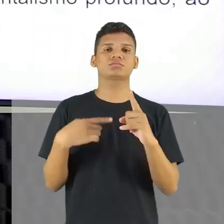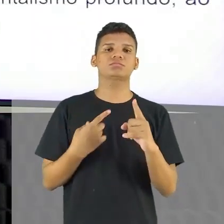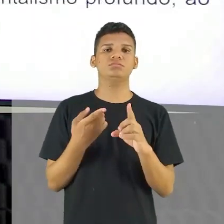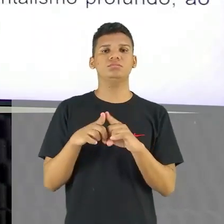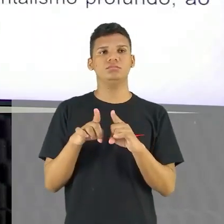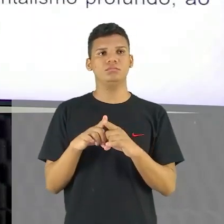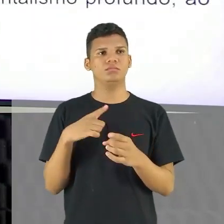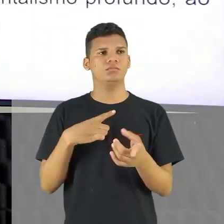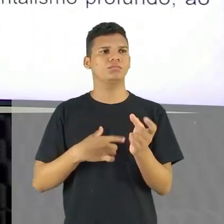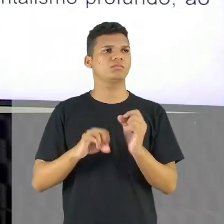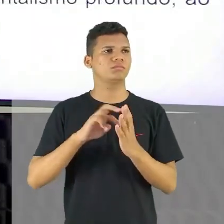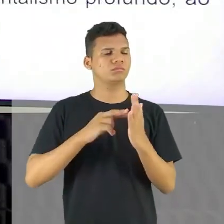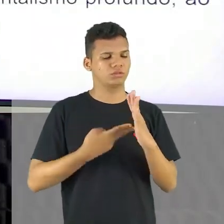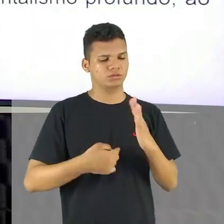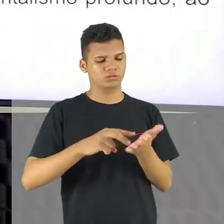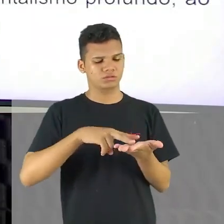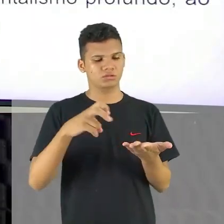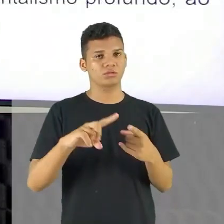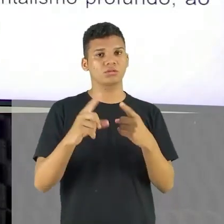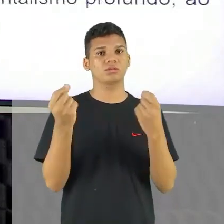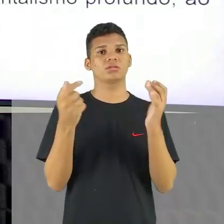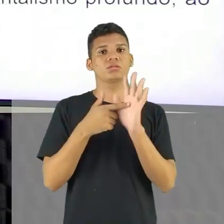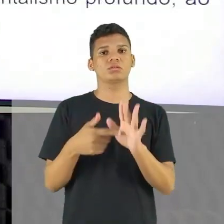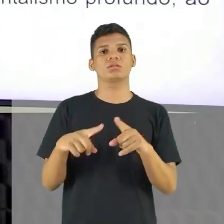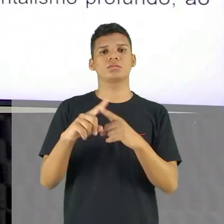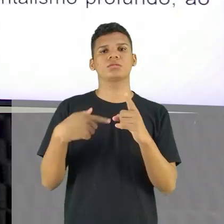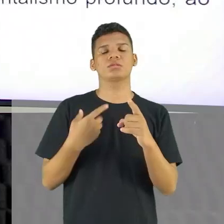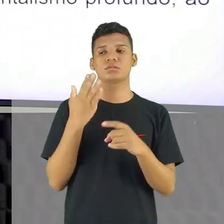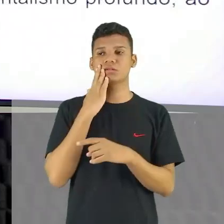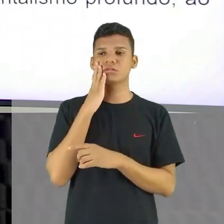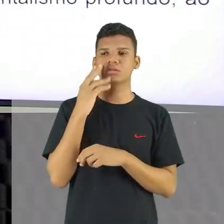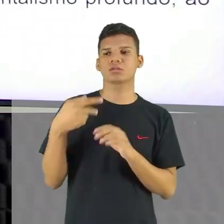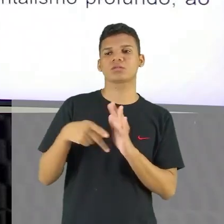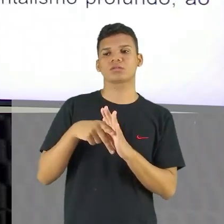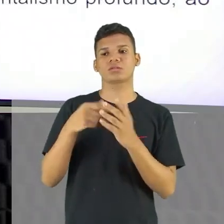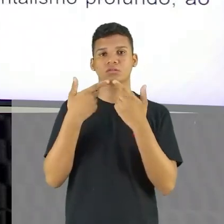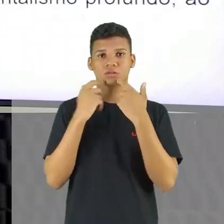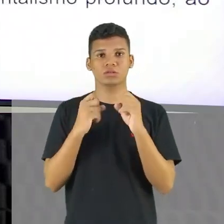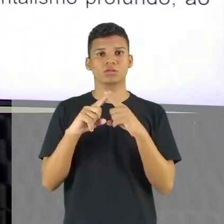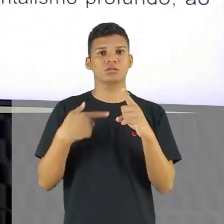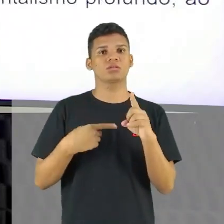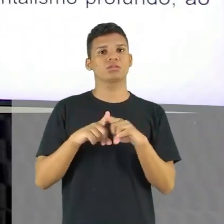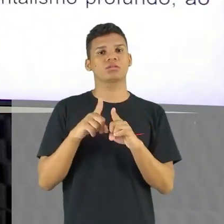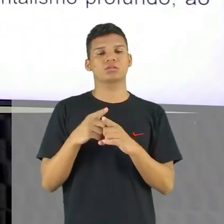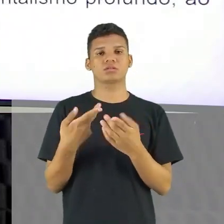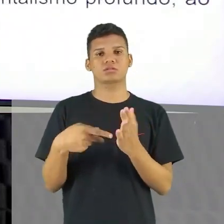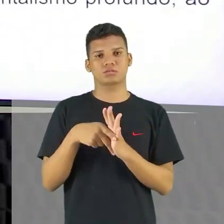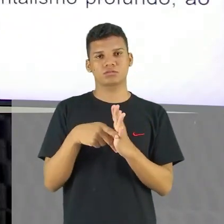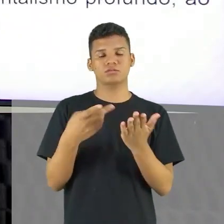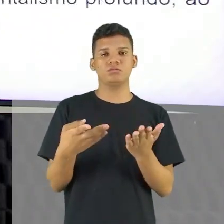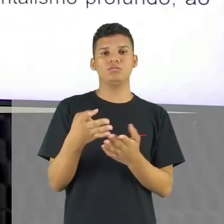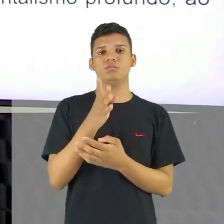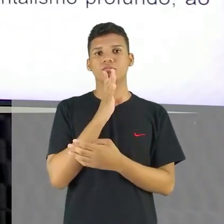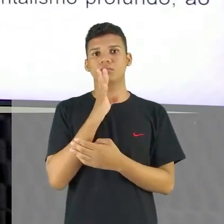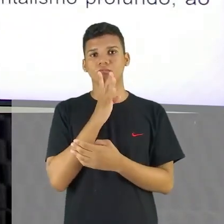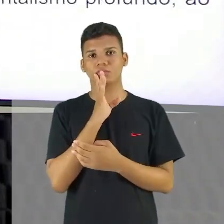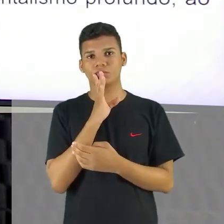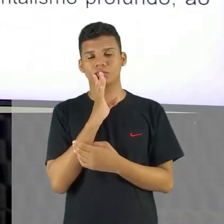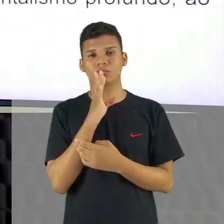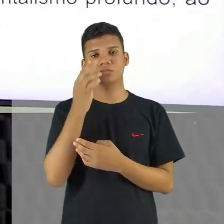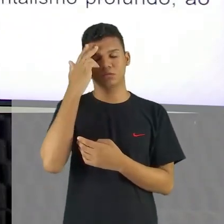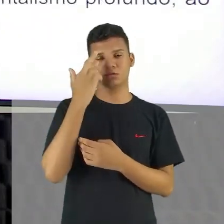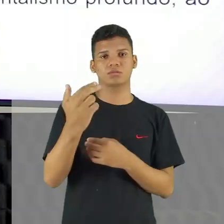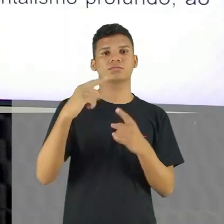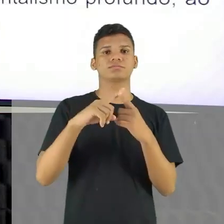vocábulos raros revelam o propósito de aprimorar a linguagem para resgatar a beleza dos fatos históricos. Lembrando